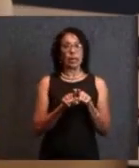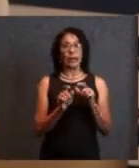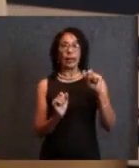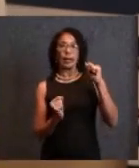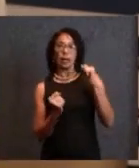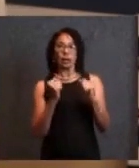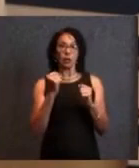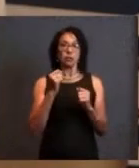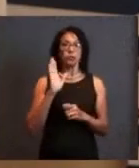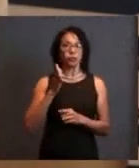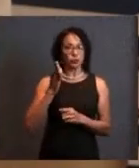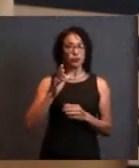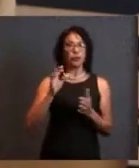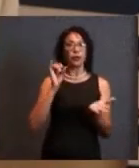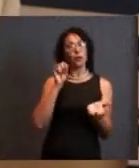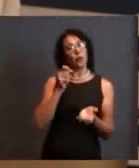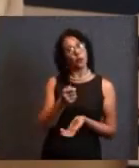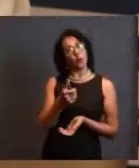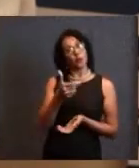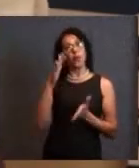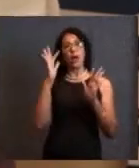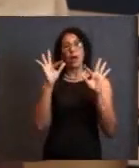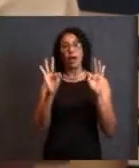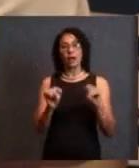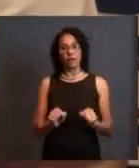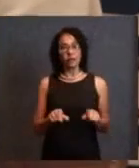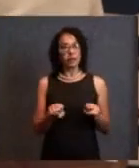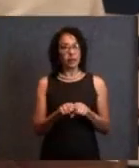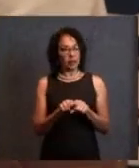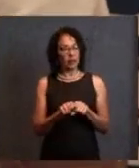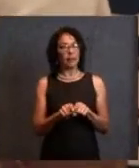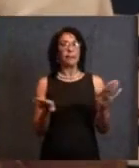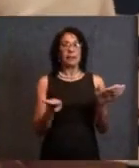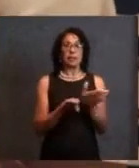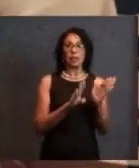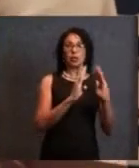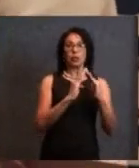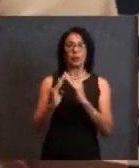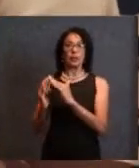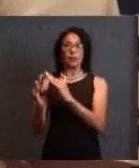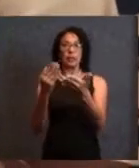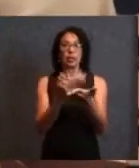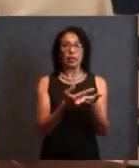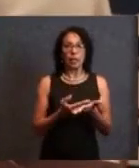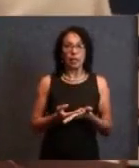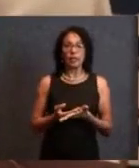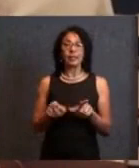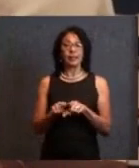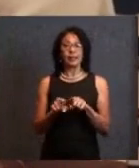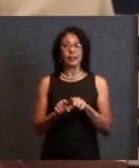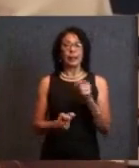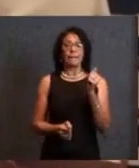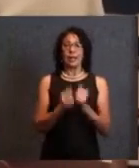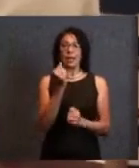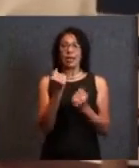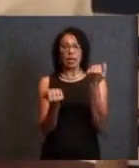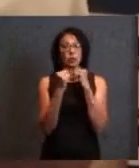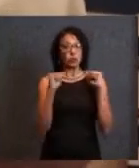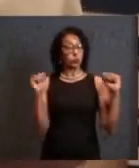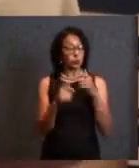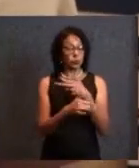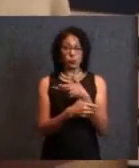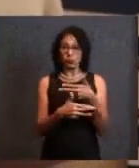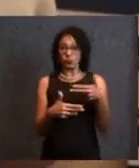também para aquisição, para chegar também nas unidades escolares. Material de esporte para educação infantil,